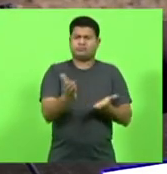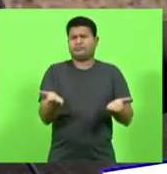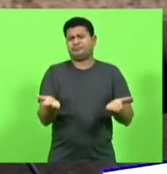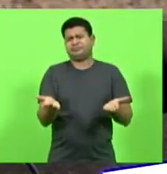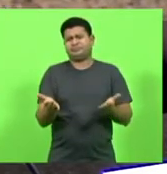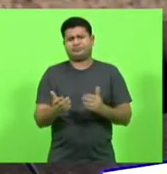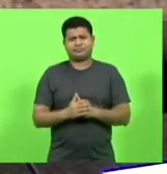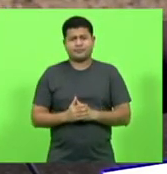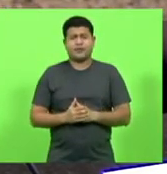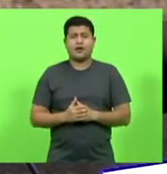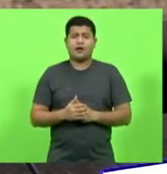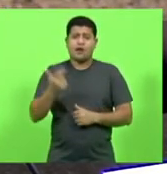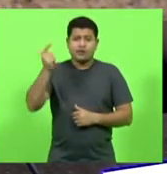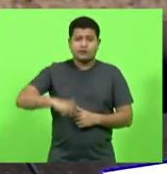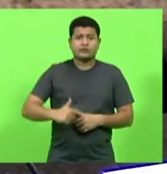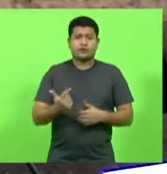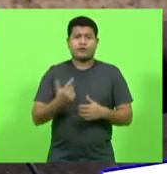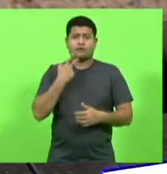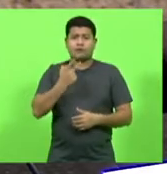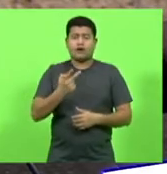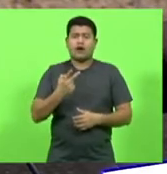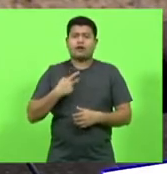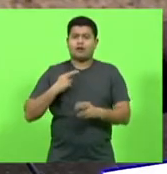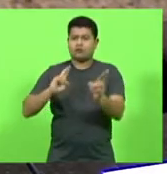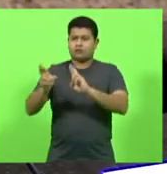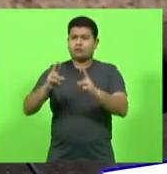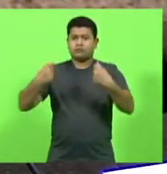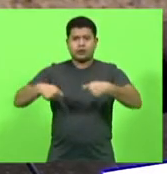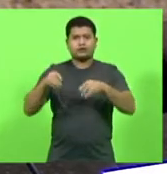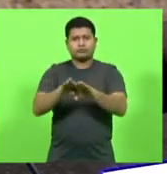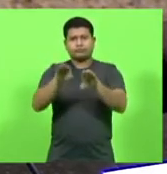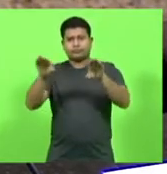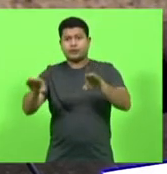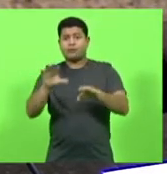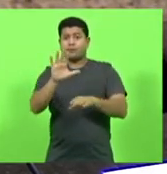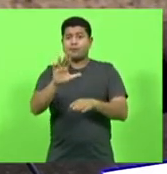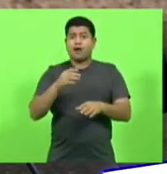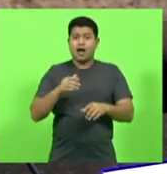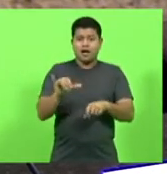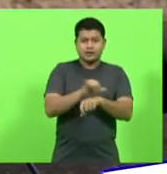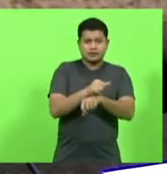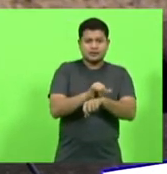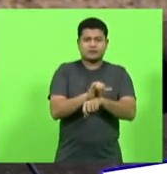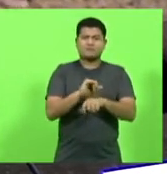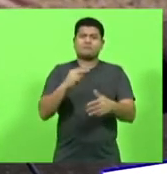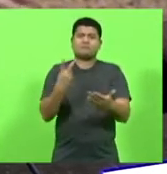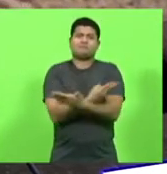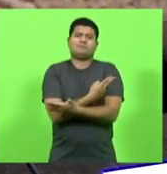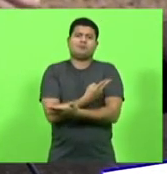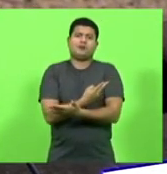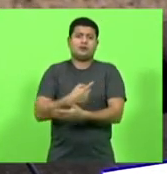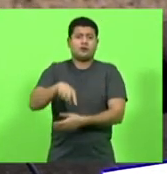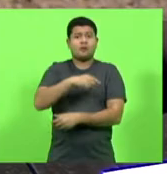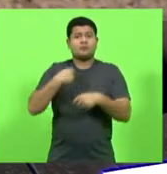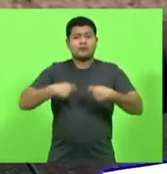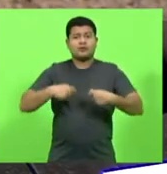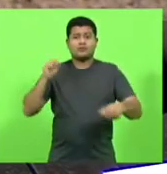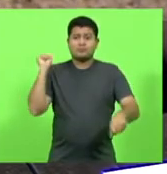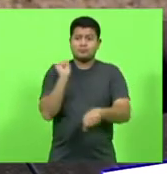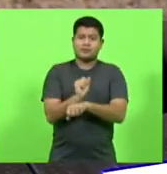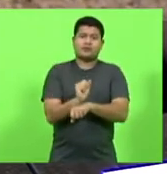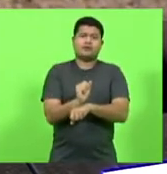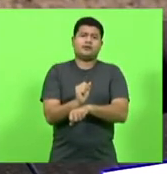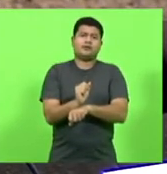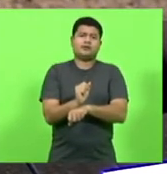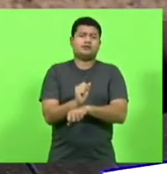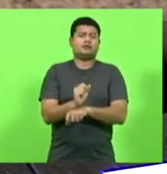duplicada, mas é o caminho errado. É o caminho errado. Nós precisamos parar de pegar atalhos no Brasil. Precisamos